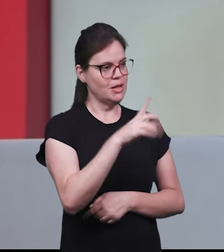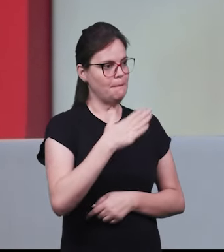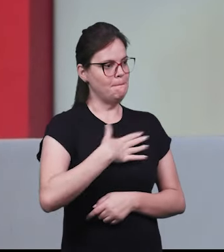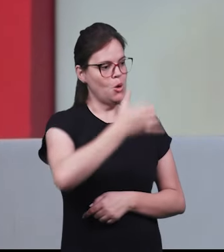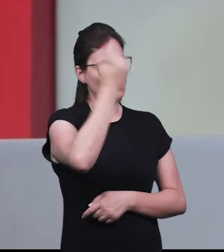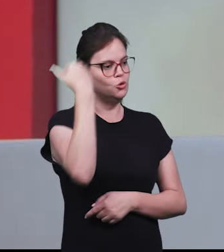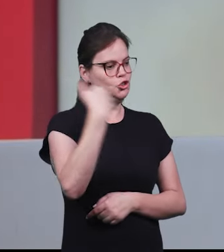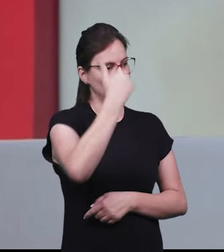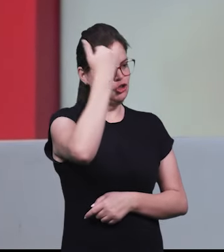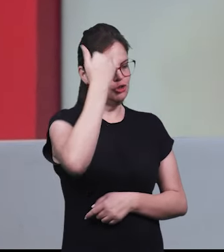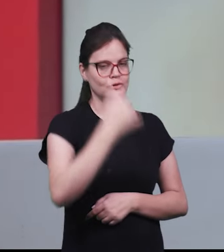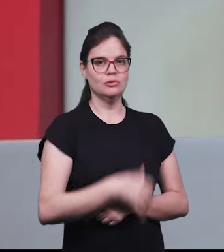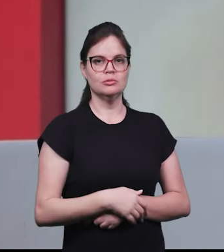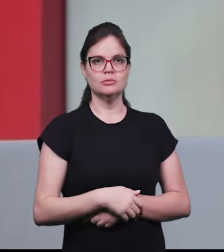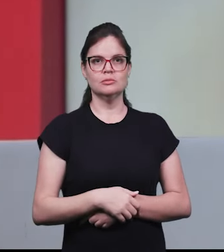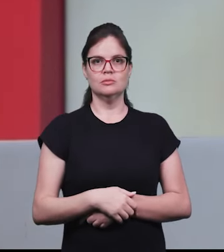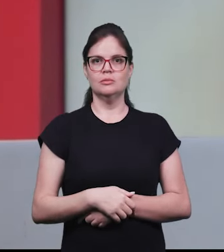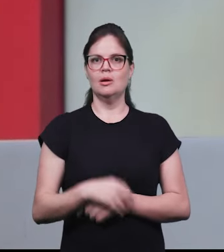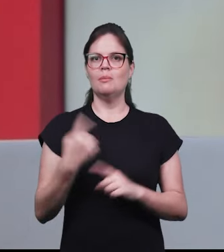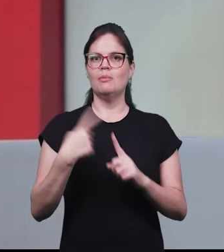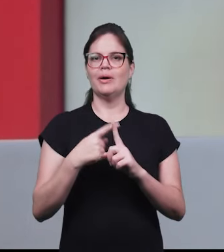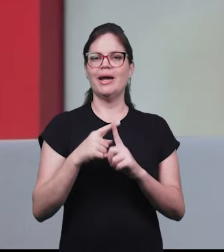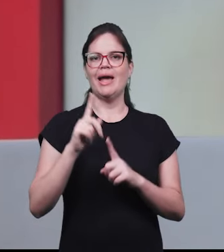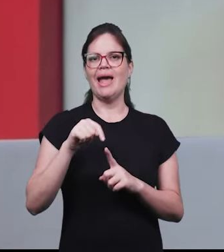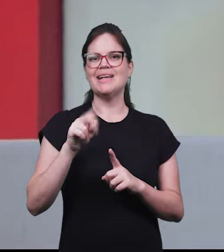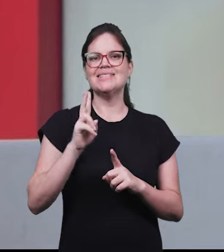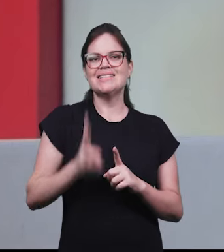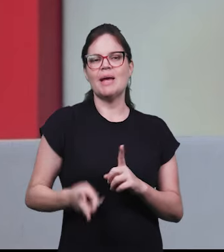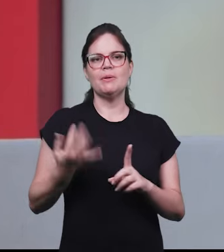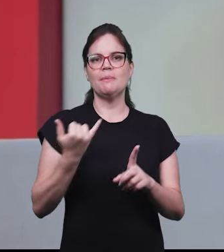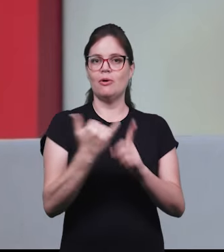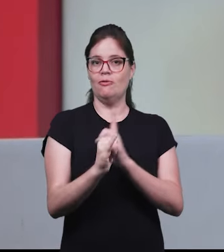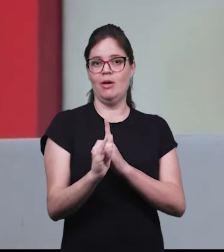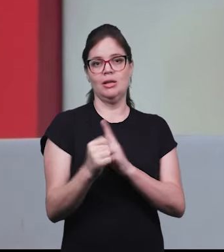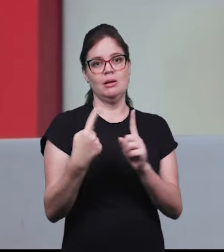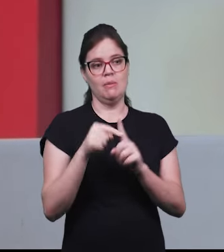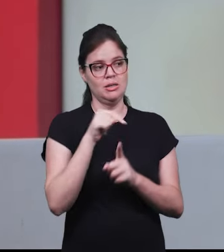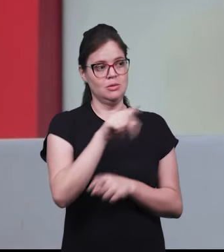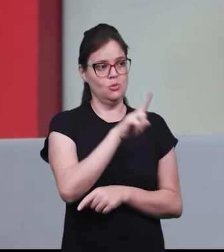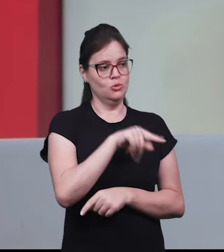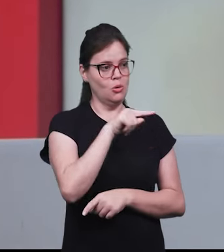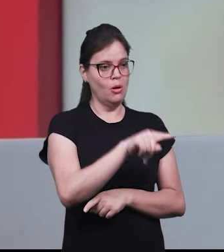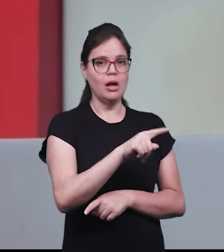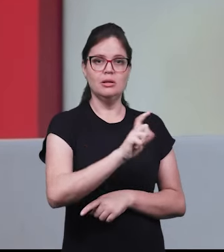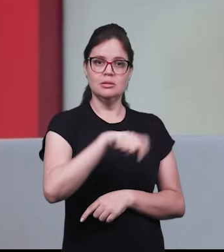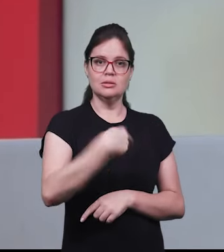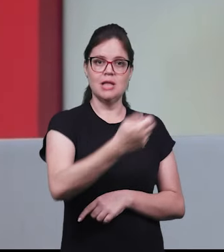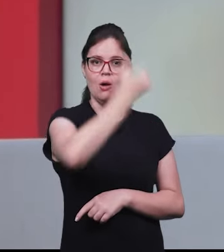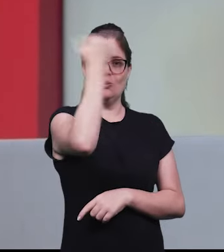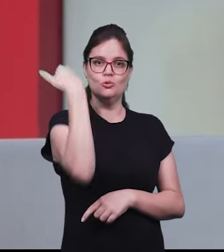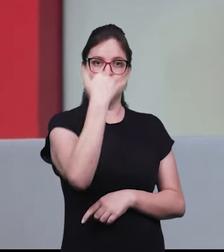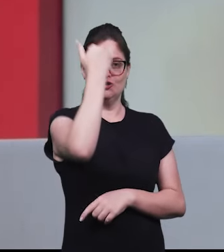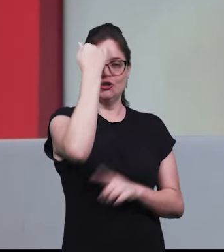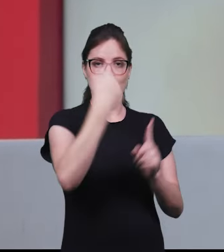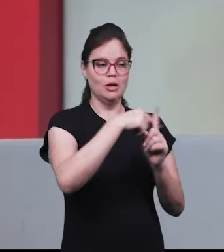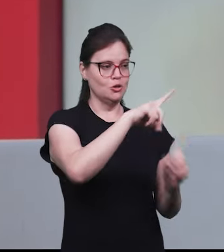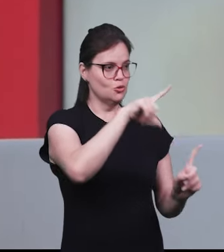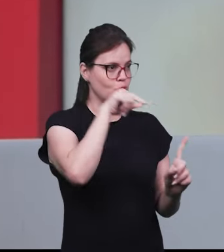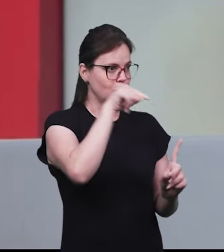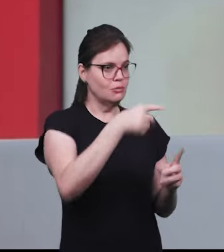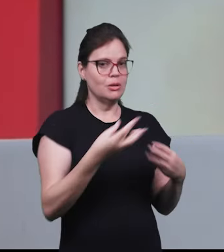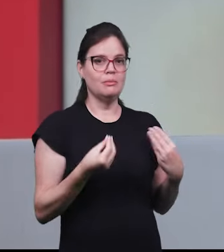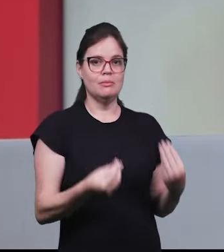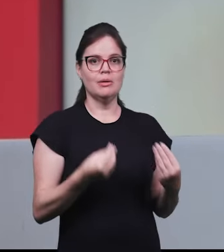ungido do Senhor, um termo que é usado normalmente para os profetas, para os sacerdotes, mas usou aqui porque era quem Deus ia usar para fazer o propósito